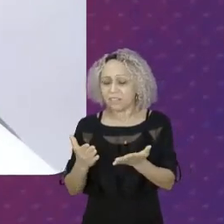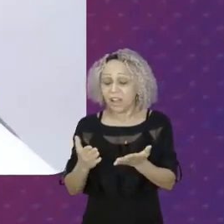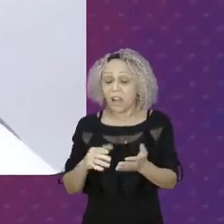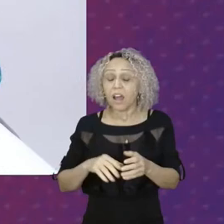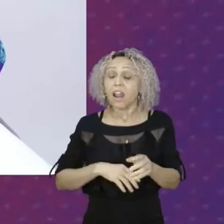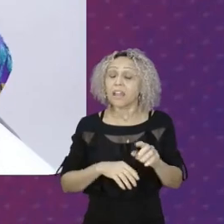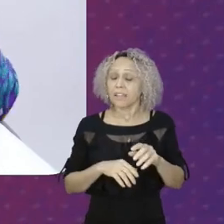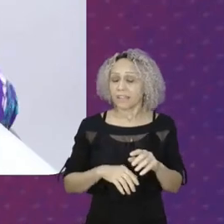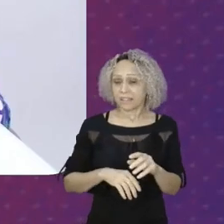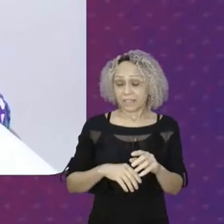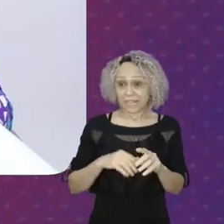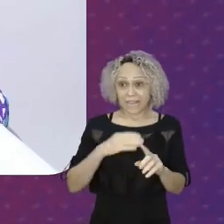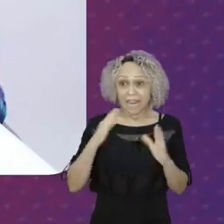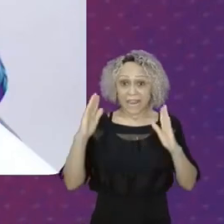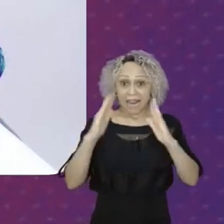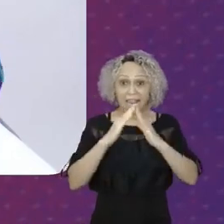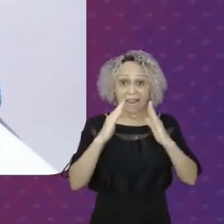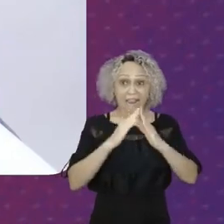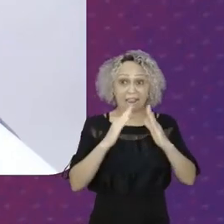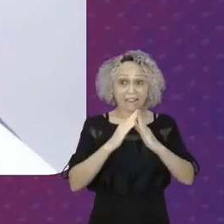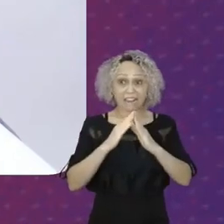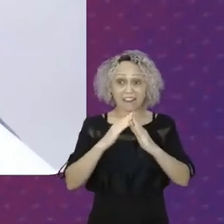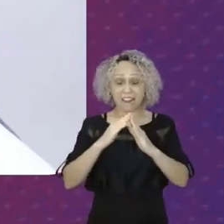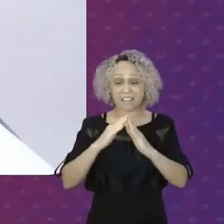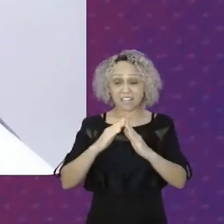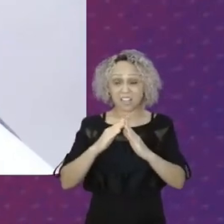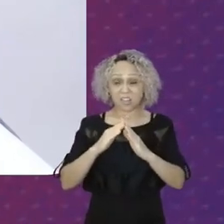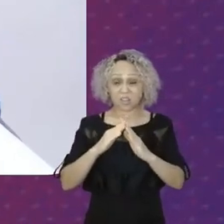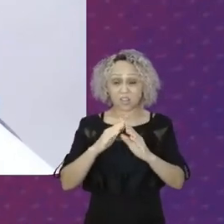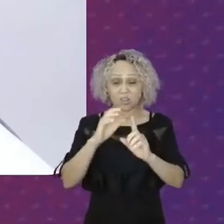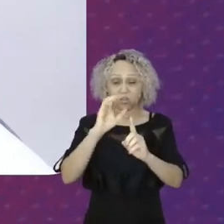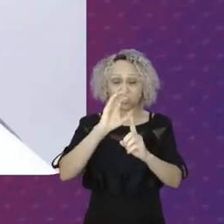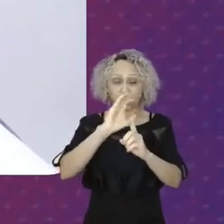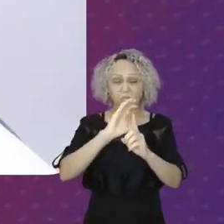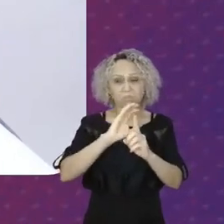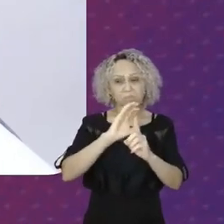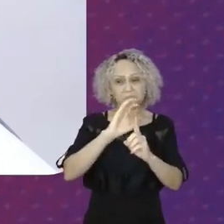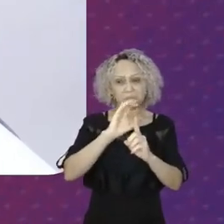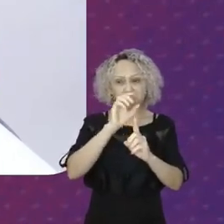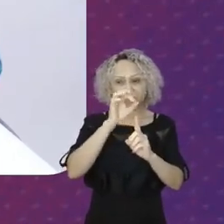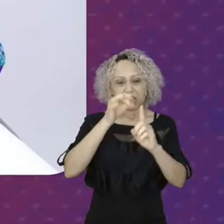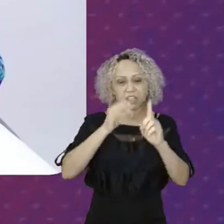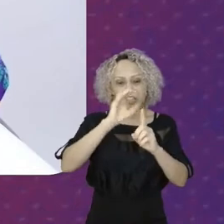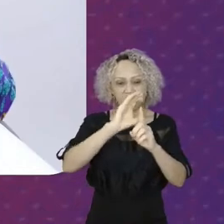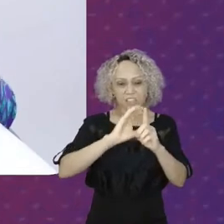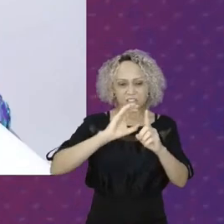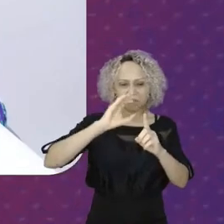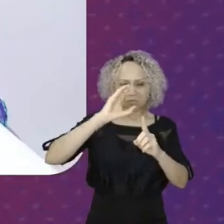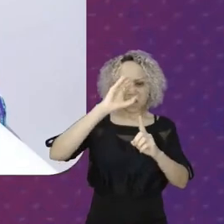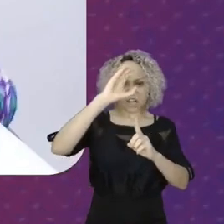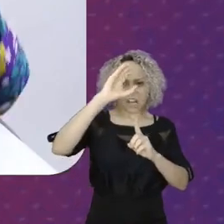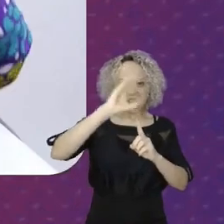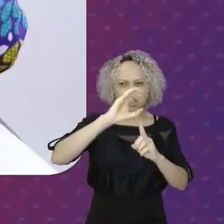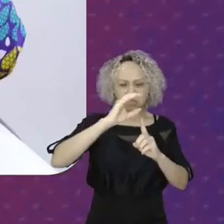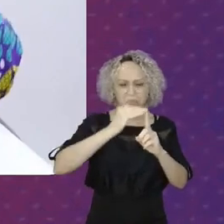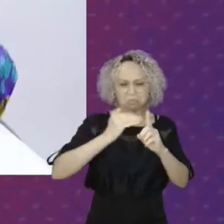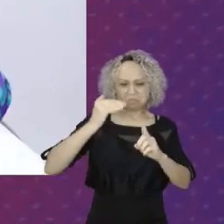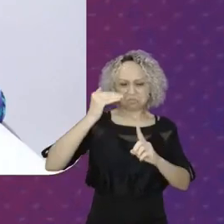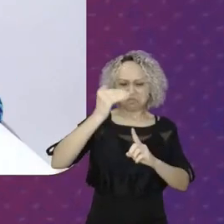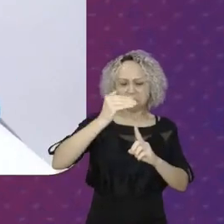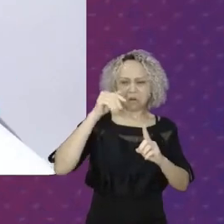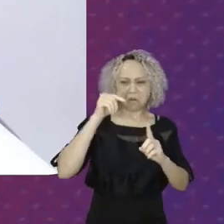suas crianças e nunca sequer ofereceram letramento para essa mulher. Um desembargador. Então, olha